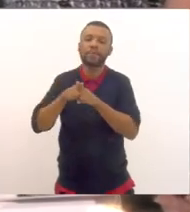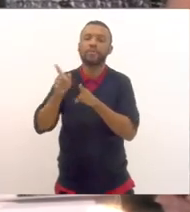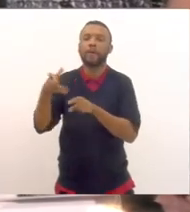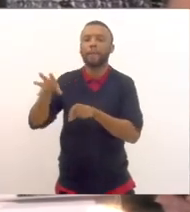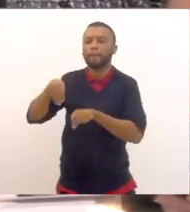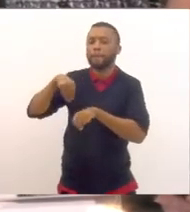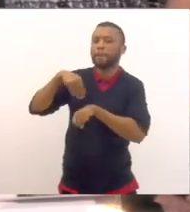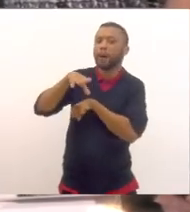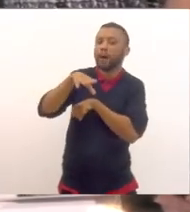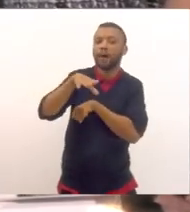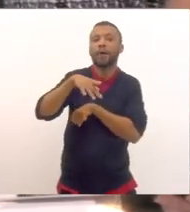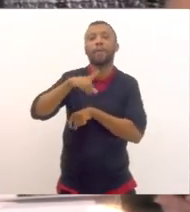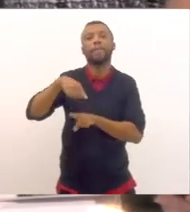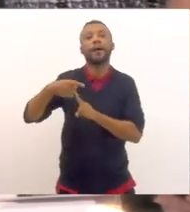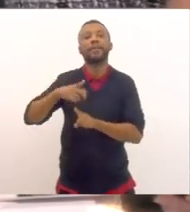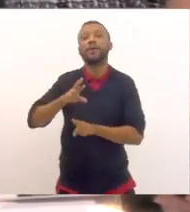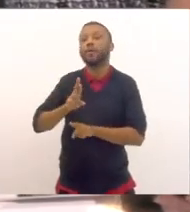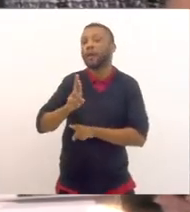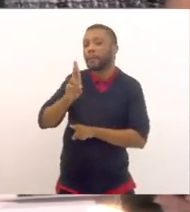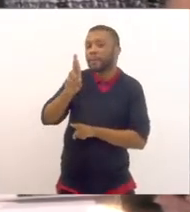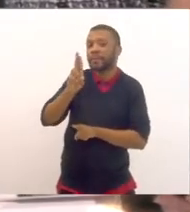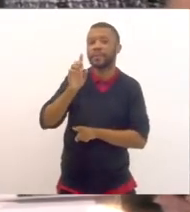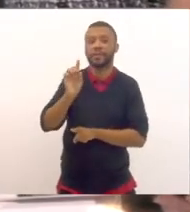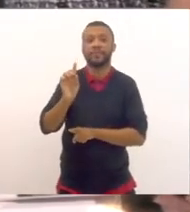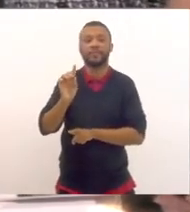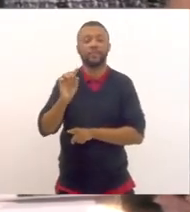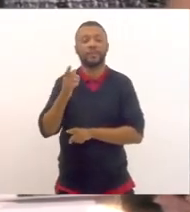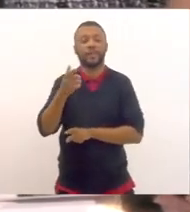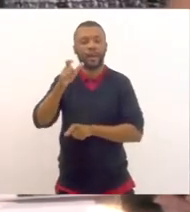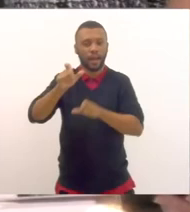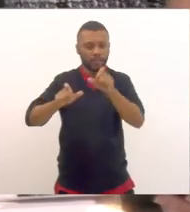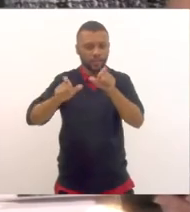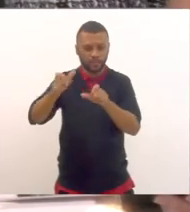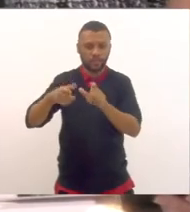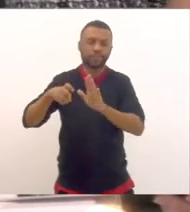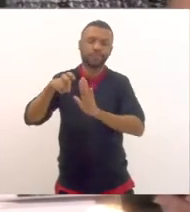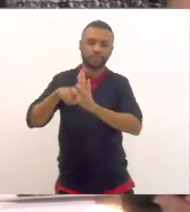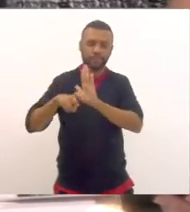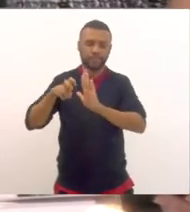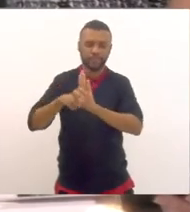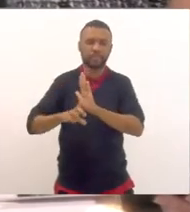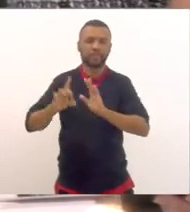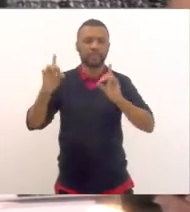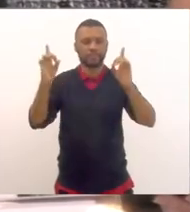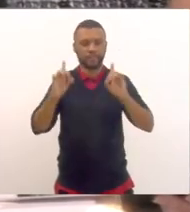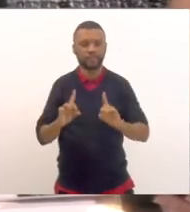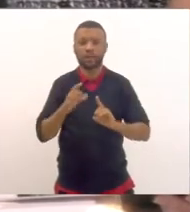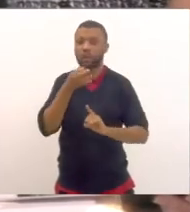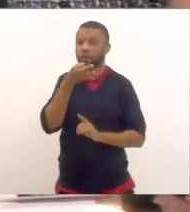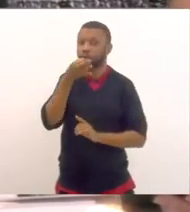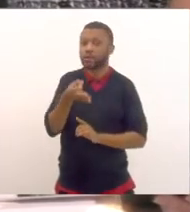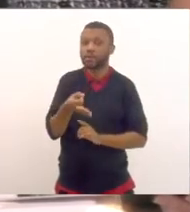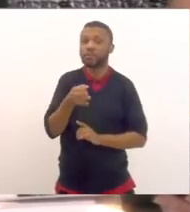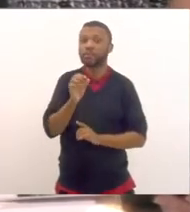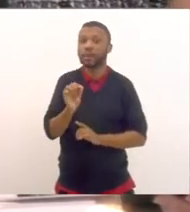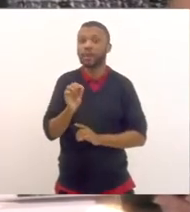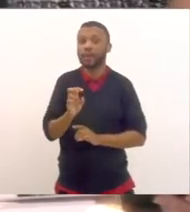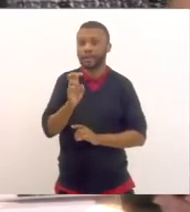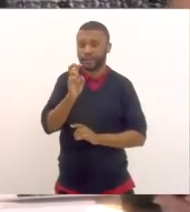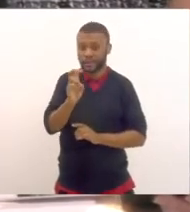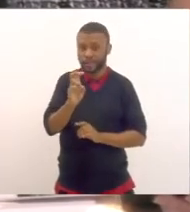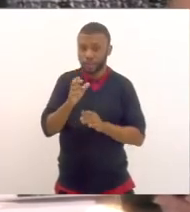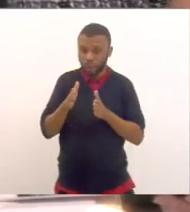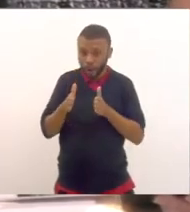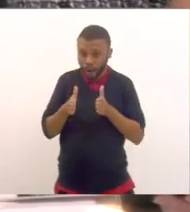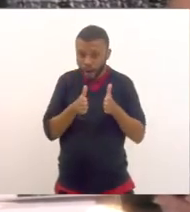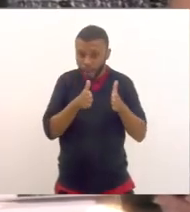um representante das pessoas com deficiência sugerindo cinco caminhos para